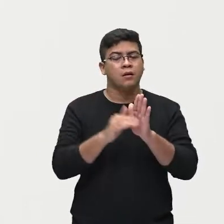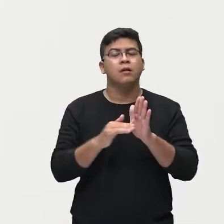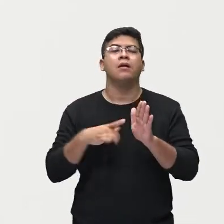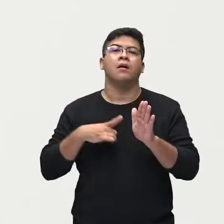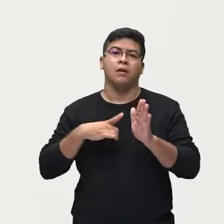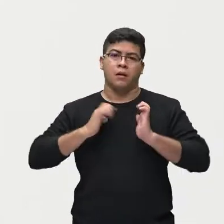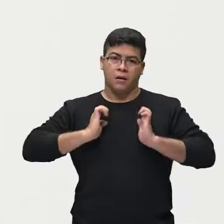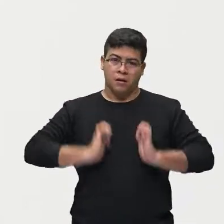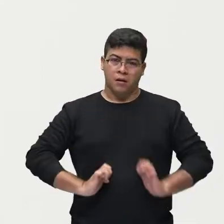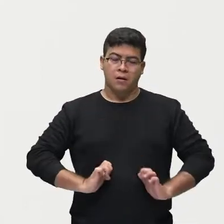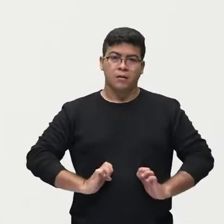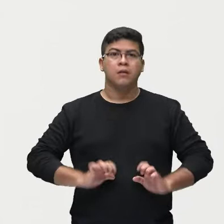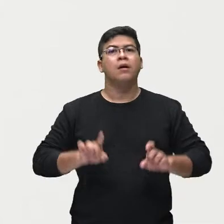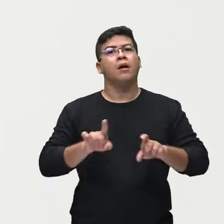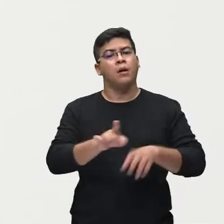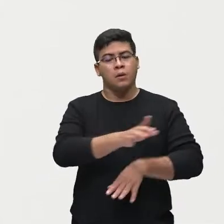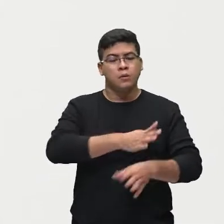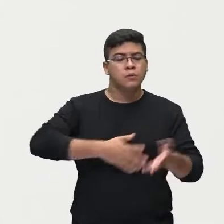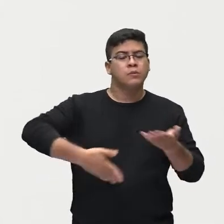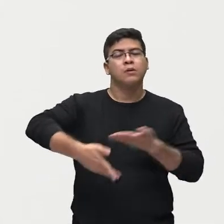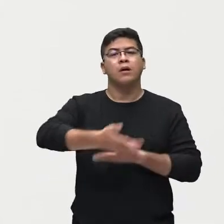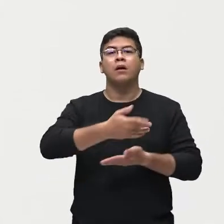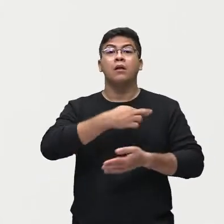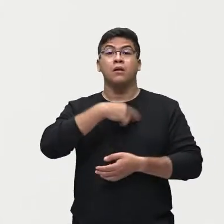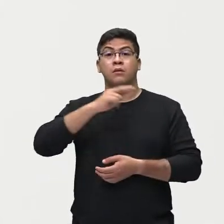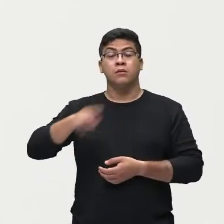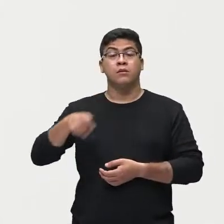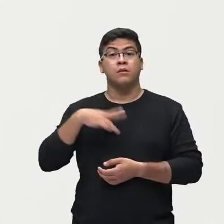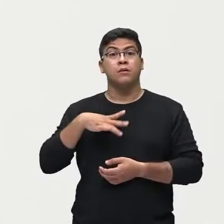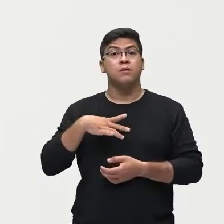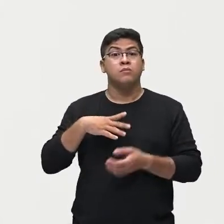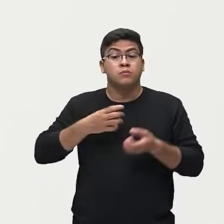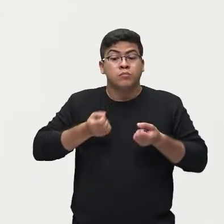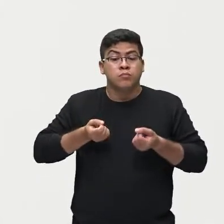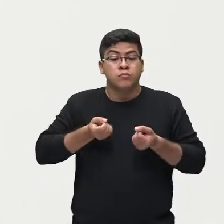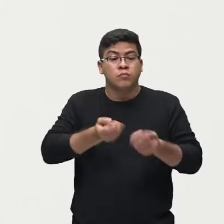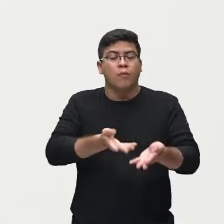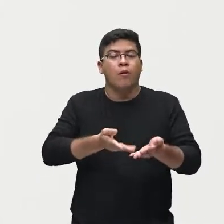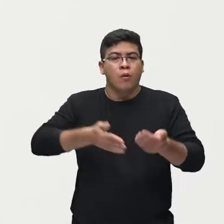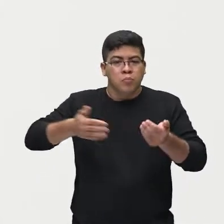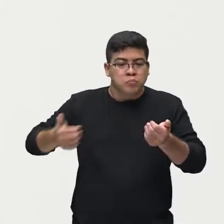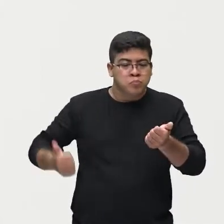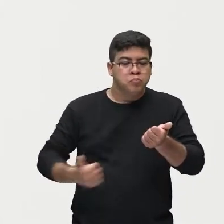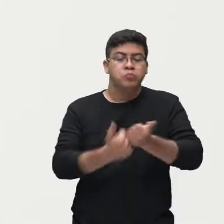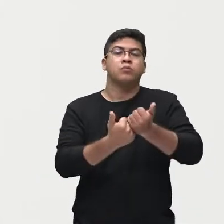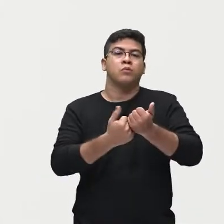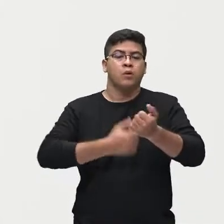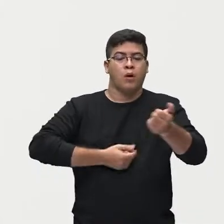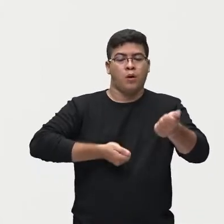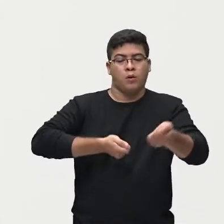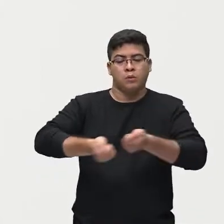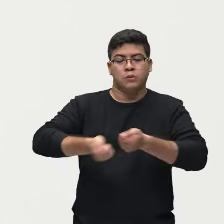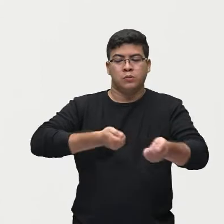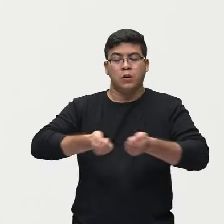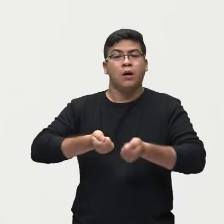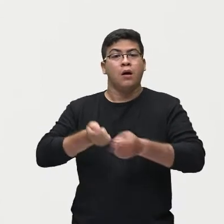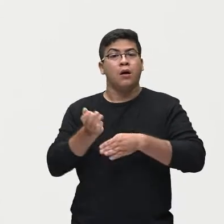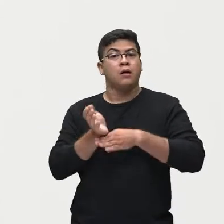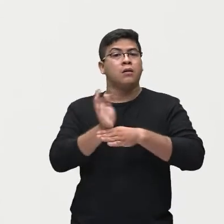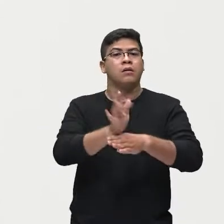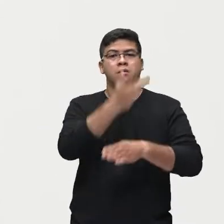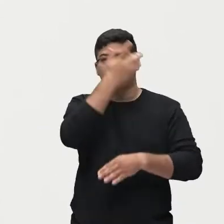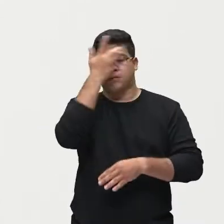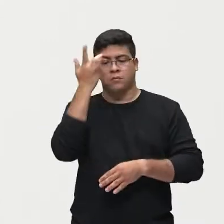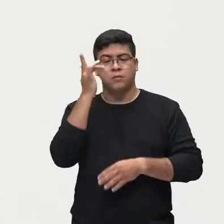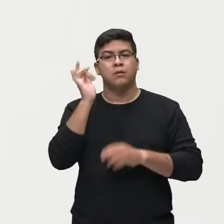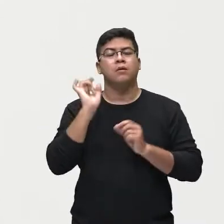no universo religioso, porque ele fomenta, ele molda, ele ajuda a pessoa